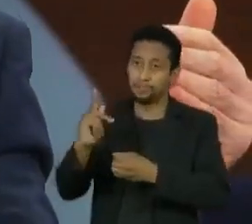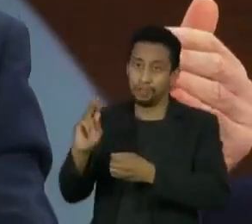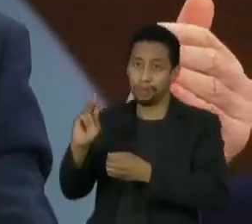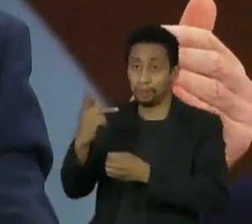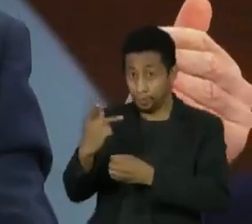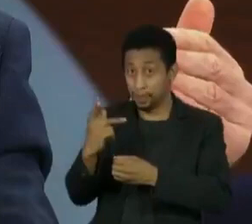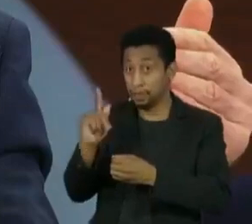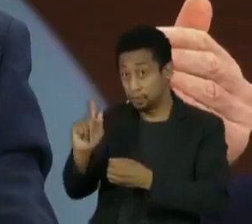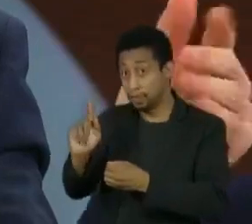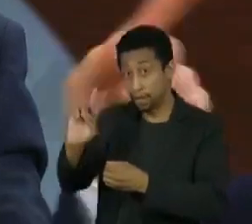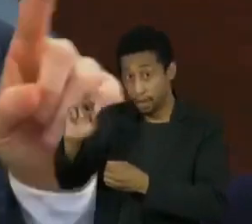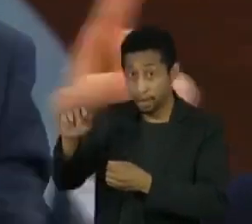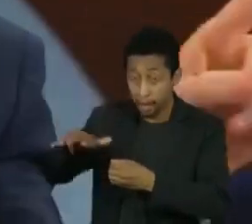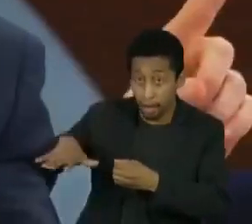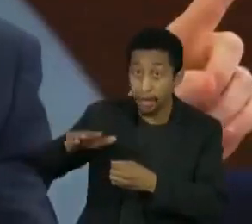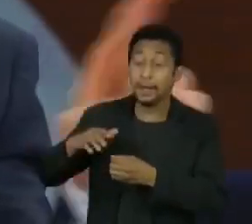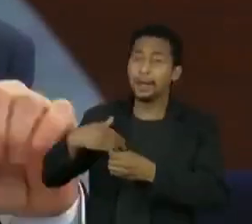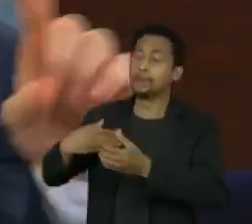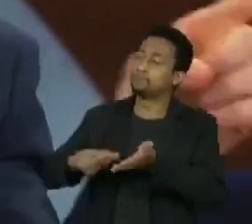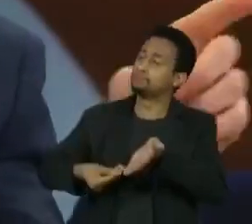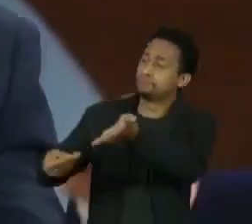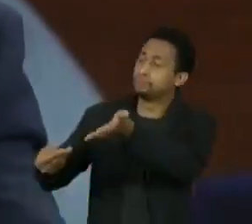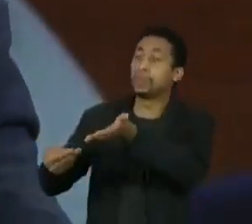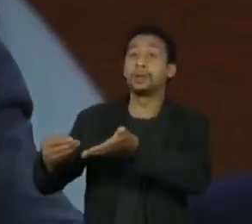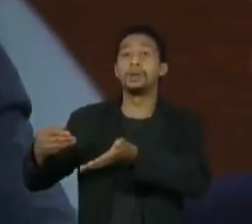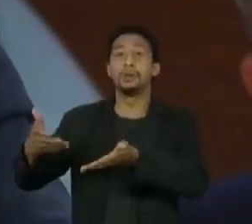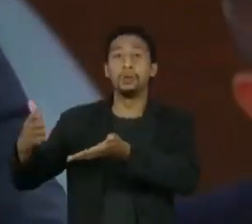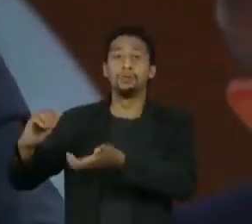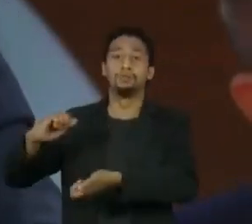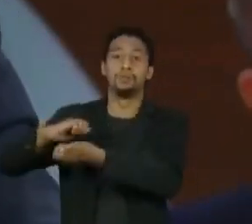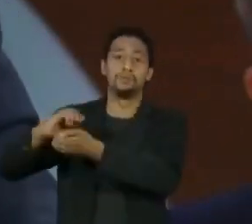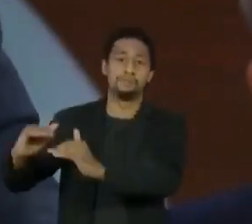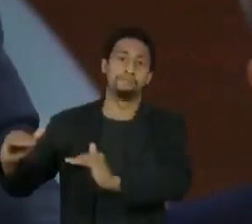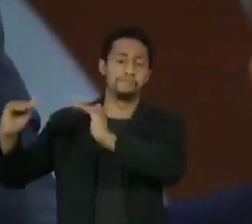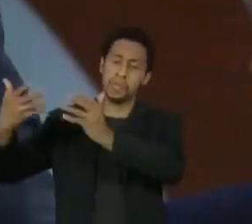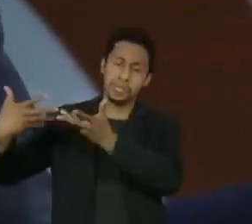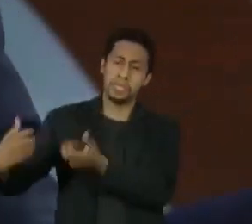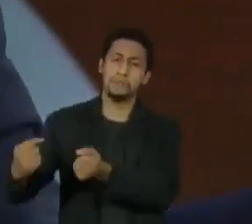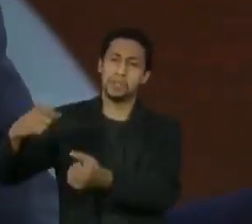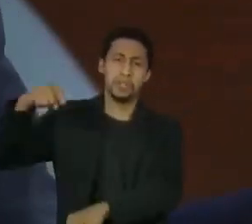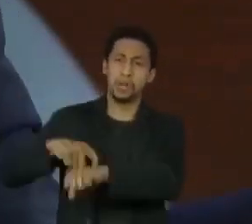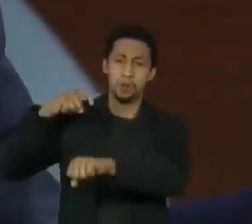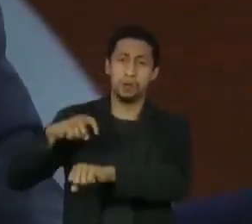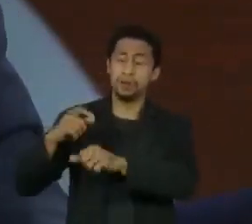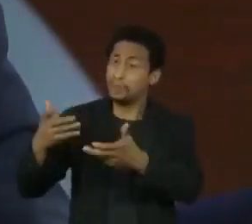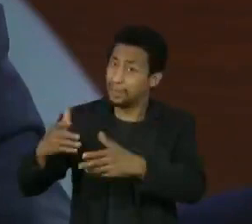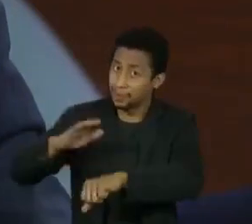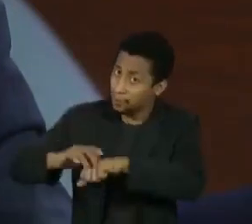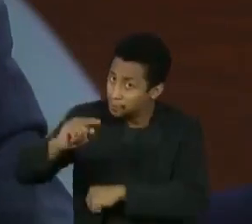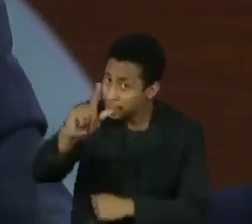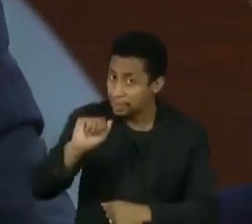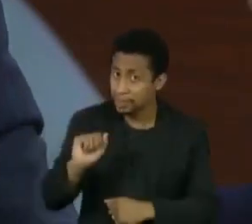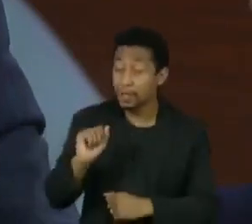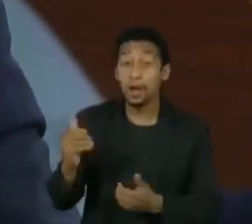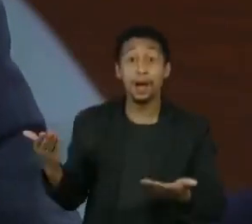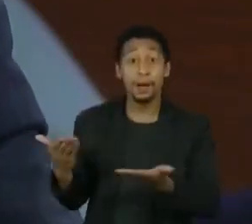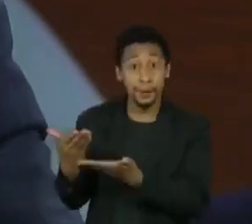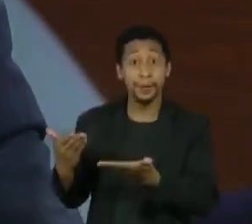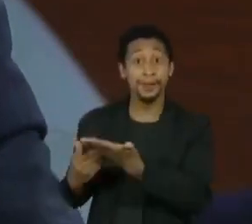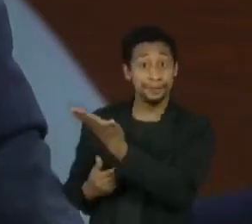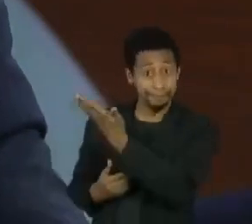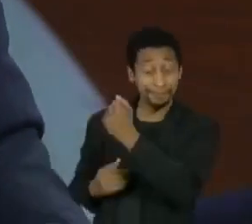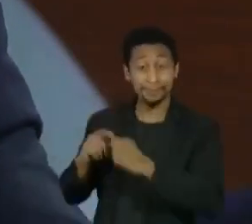Supremo acataria. E não foi isso que ele fez. E agora, recentemente, a procuradora também opinou